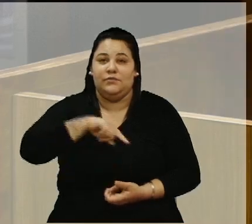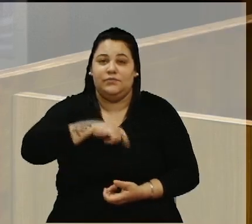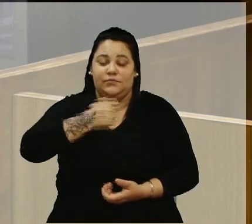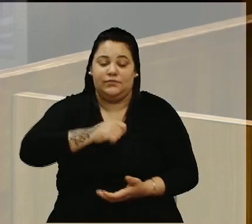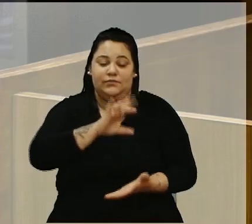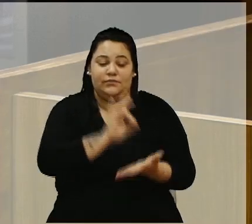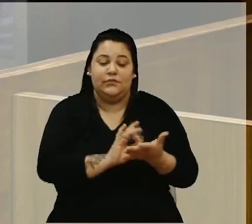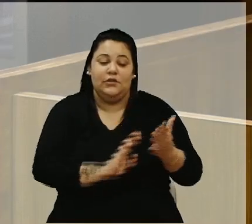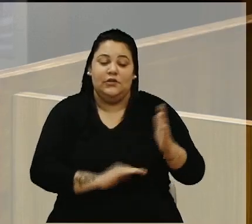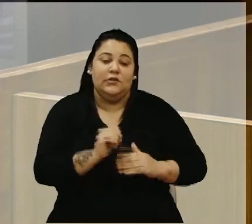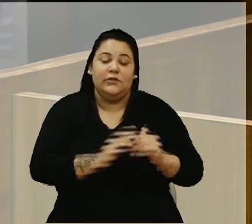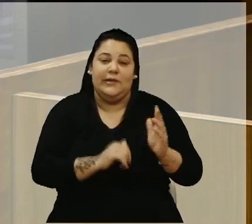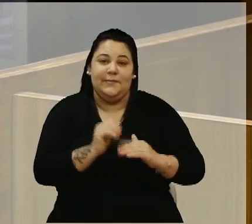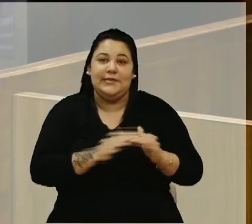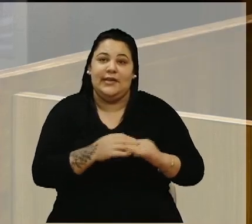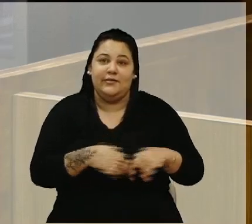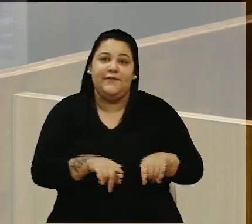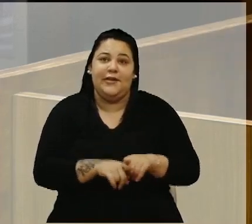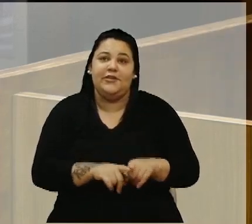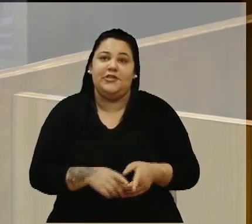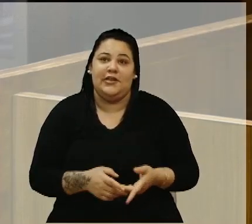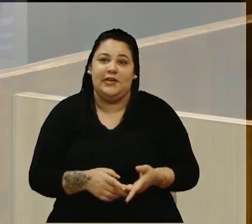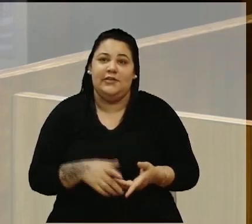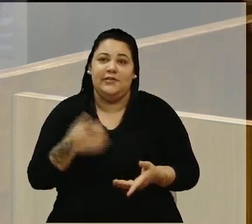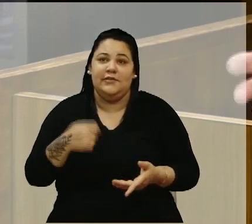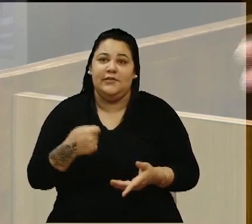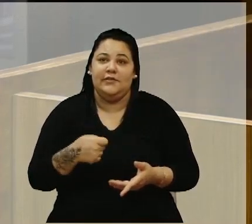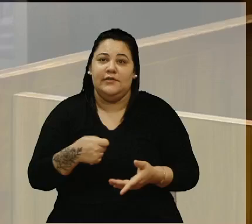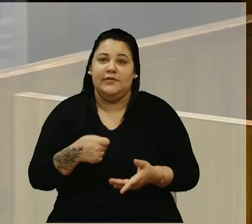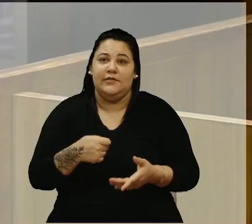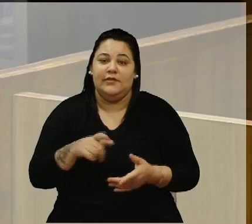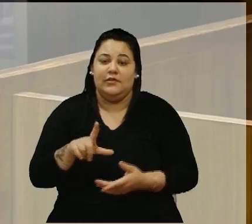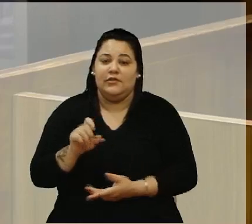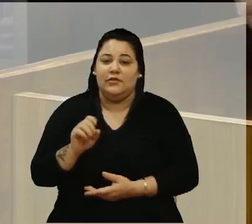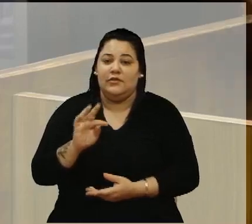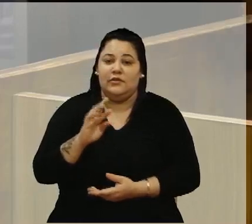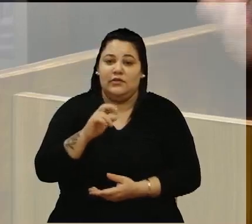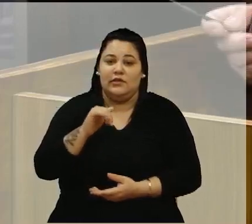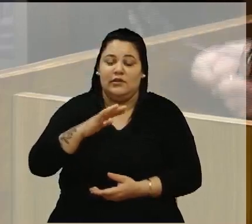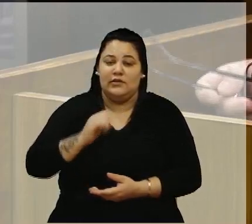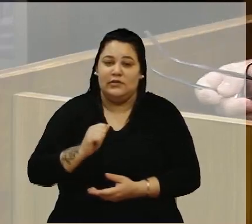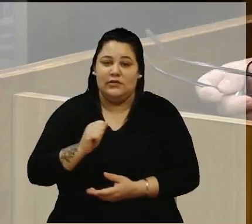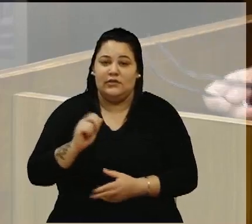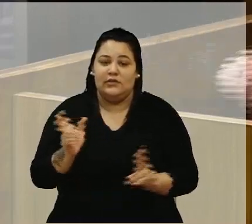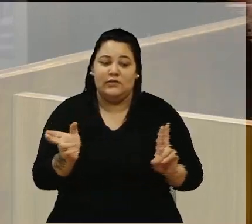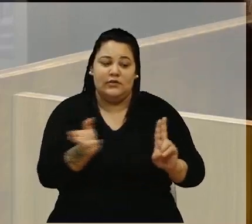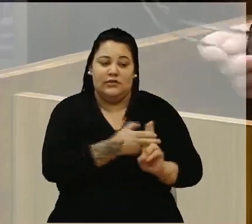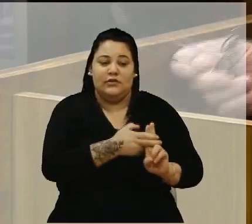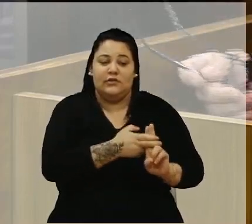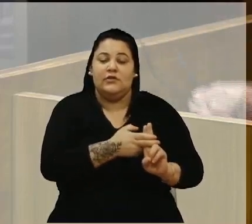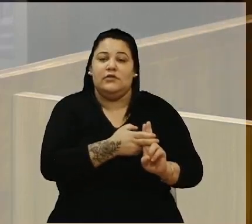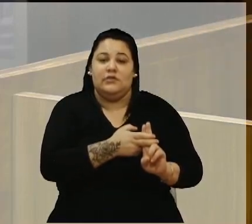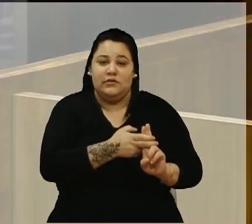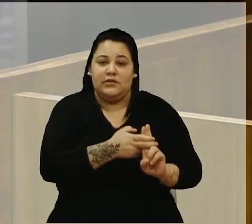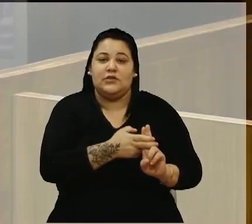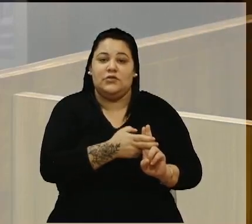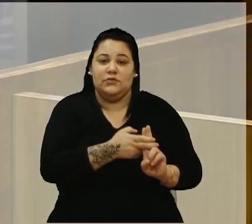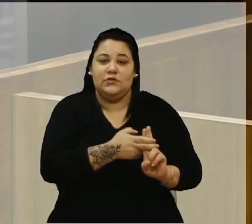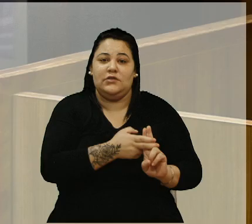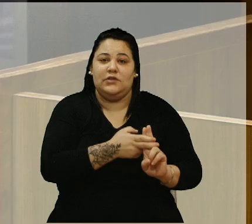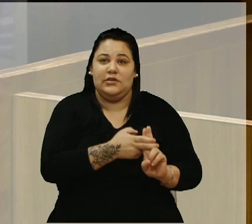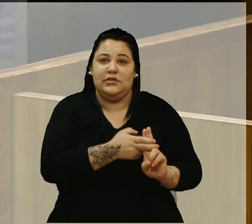colocar em prática a lotérica do SUS para arrecadar mais recursos e atender a